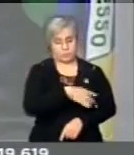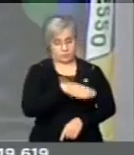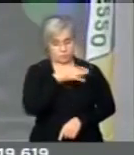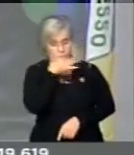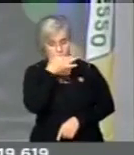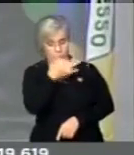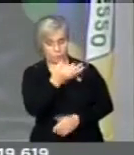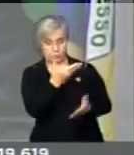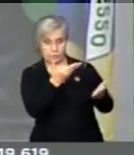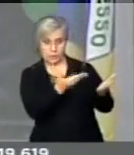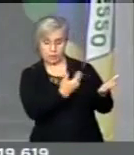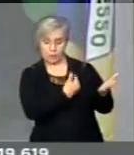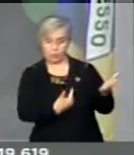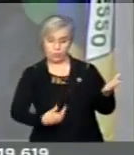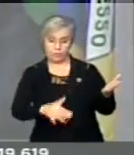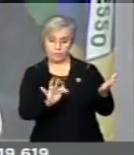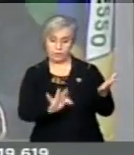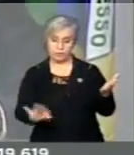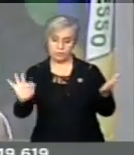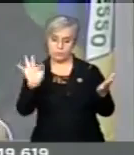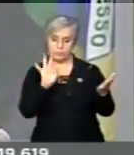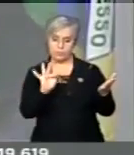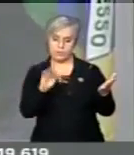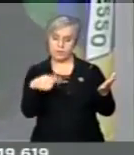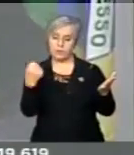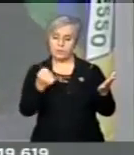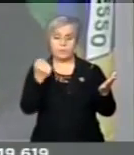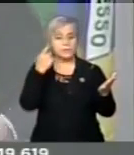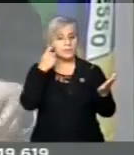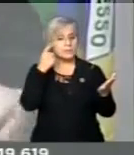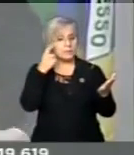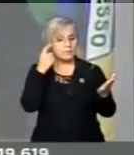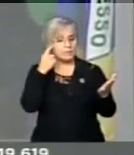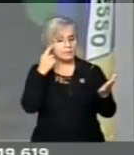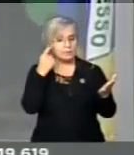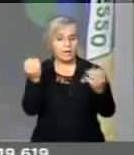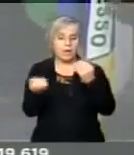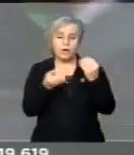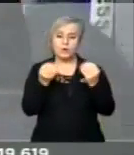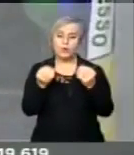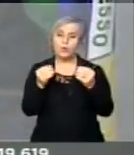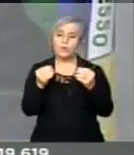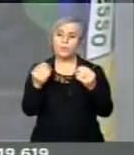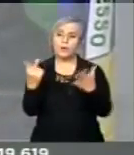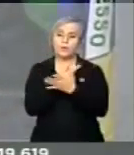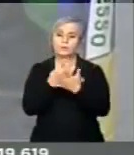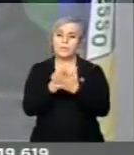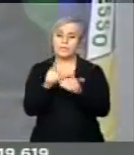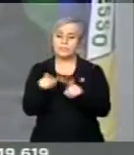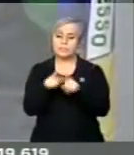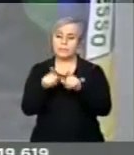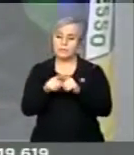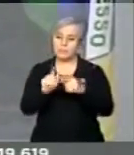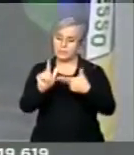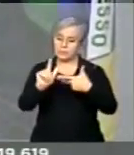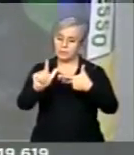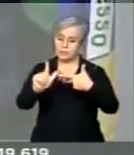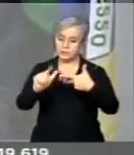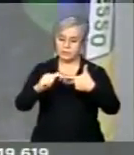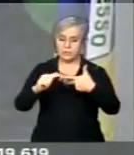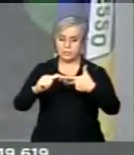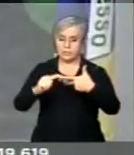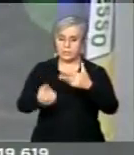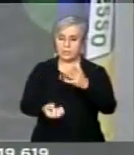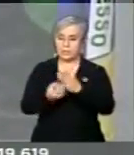do governo federal, nós não podemos pensar de forma diferente o funcionamento do Poder Legislativo. A criação de mais